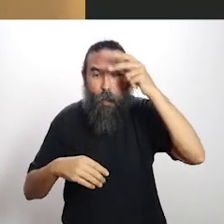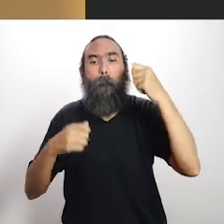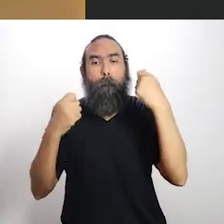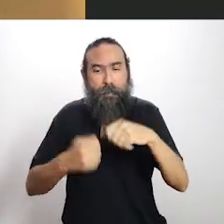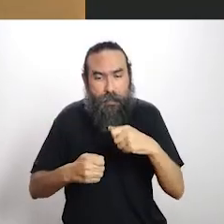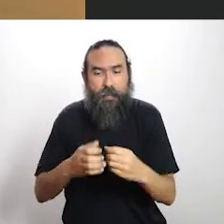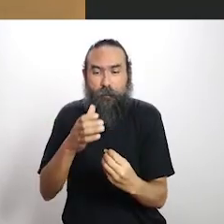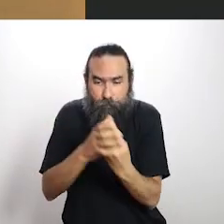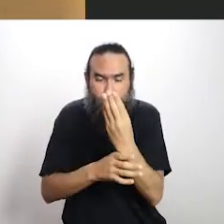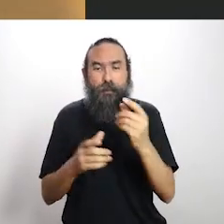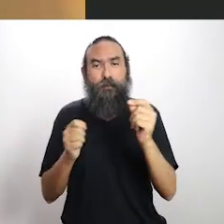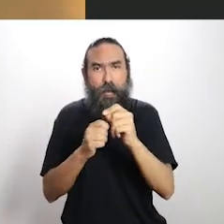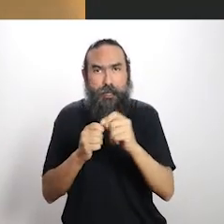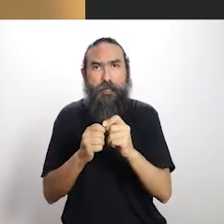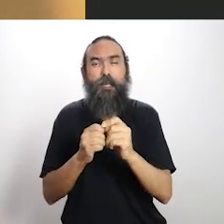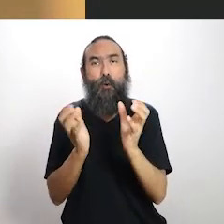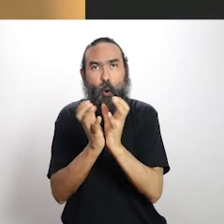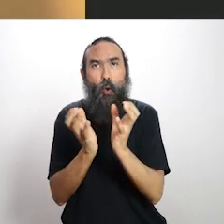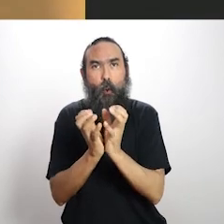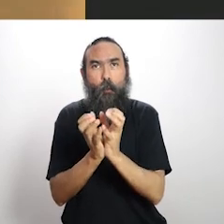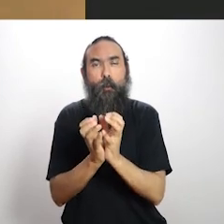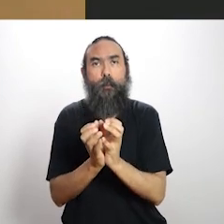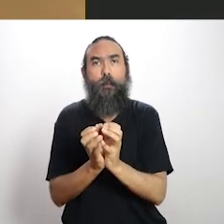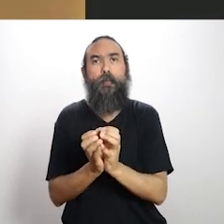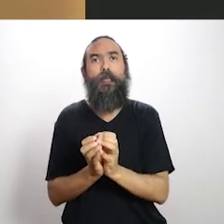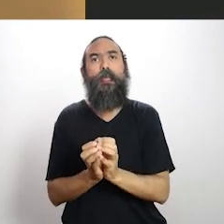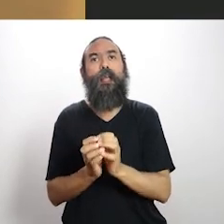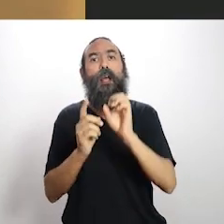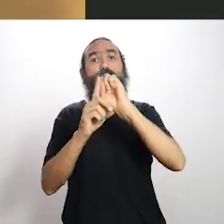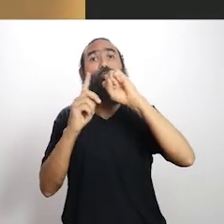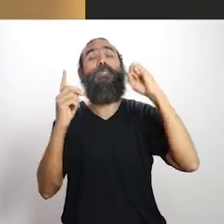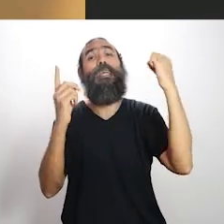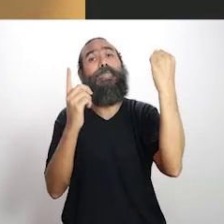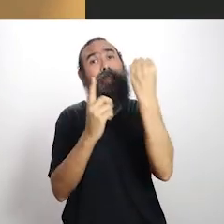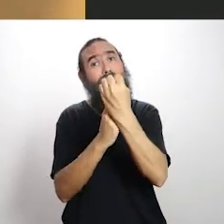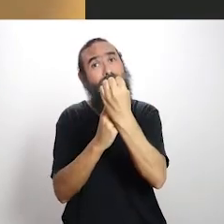é importantíssimo para que toda a área se sinta